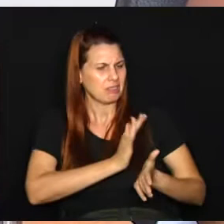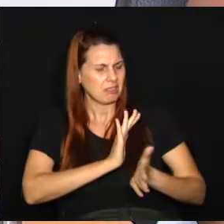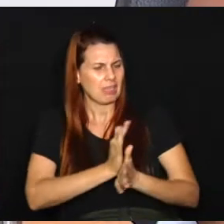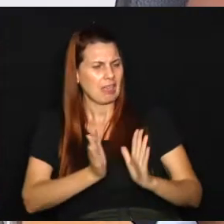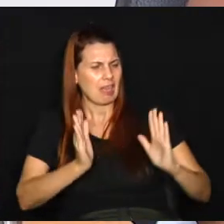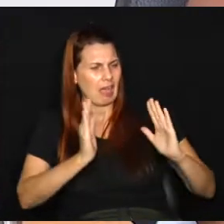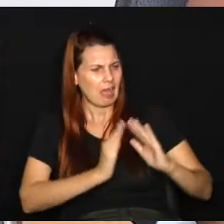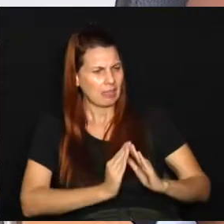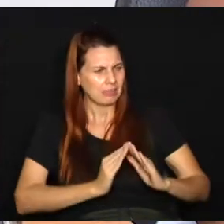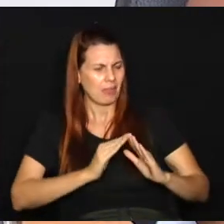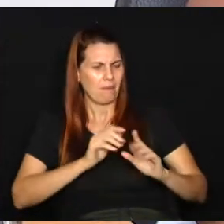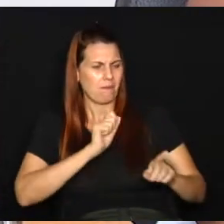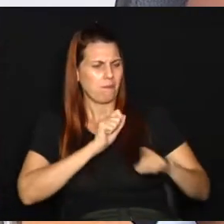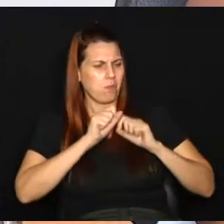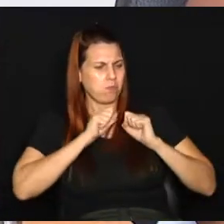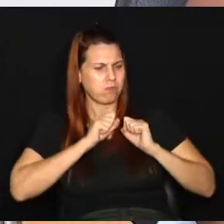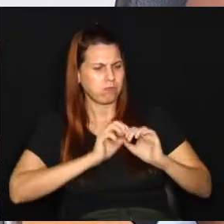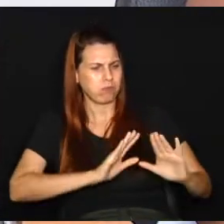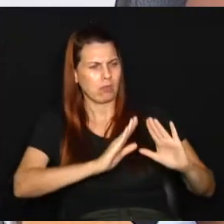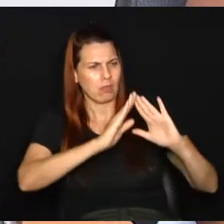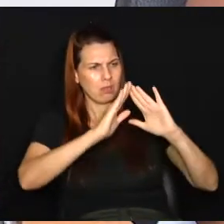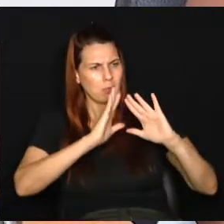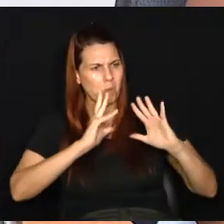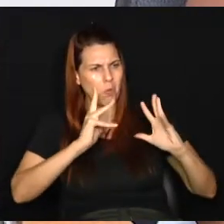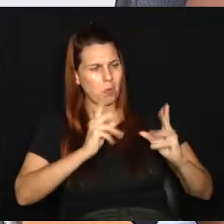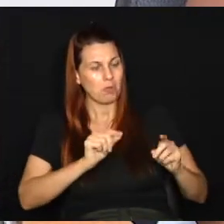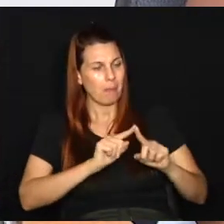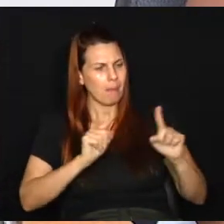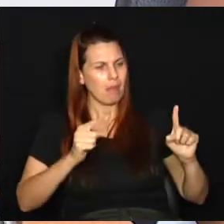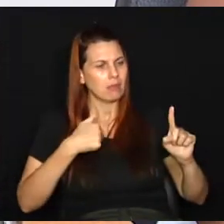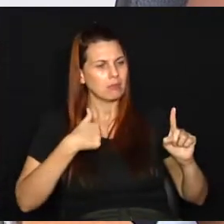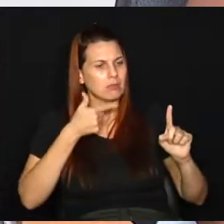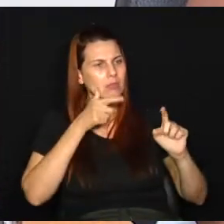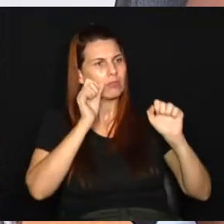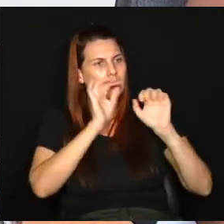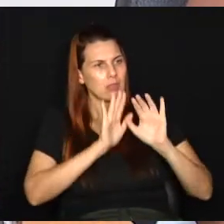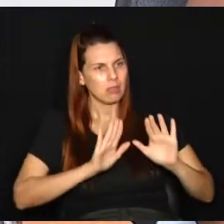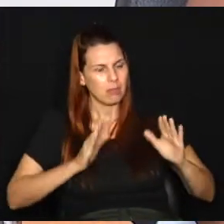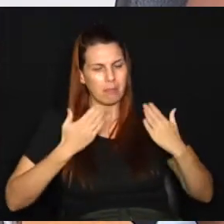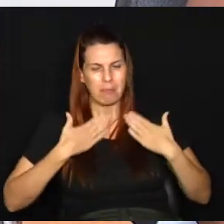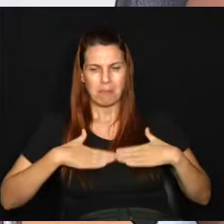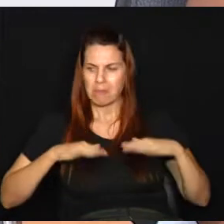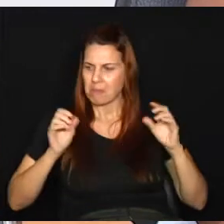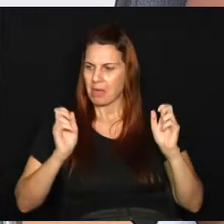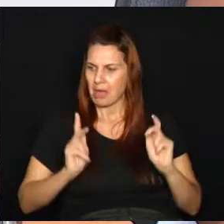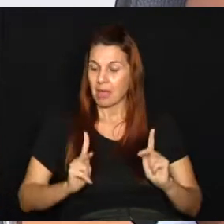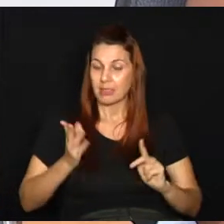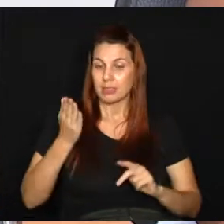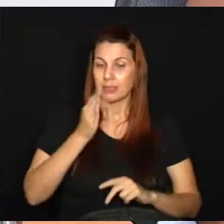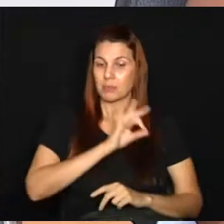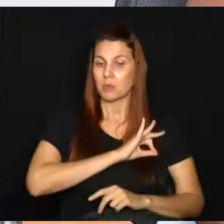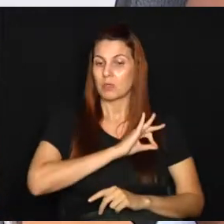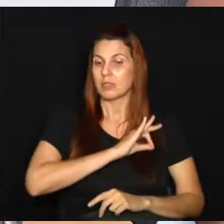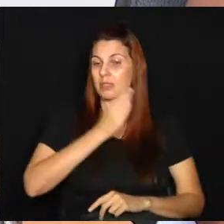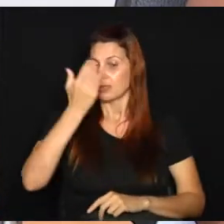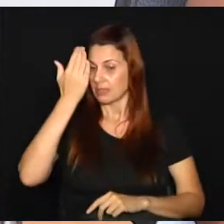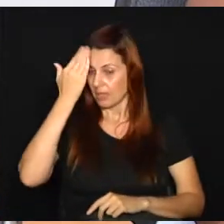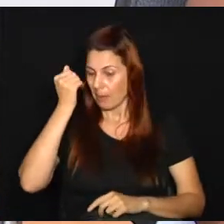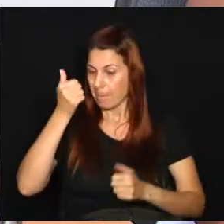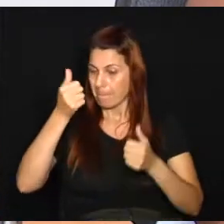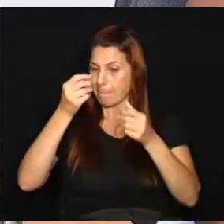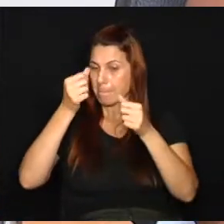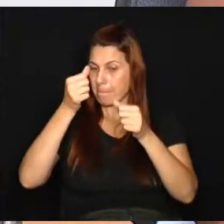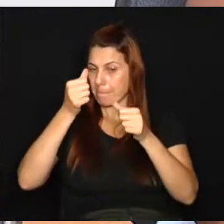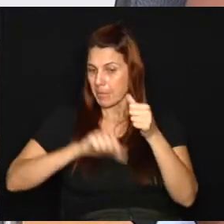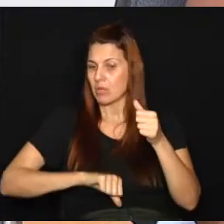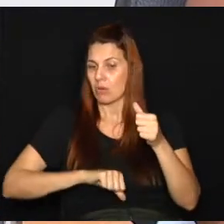casa, tocar fogo em barraco. E hoje está tudo calmo, que hoje a polícia sabe que mexer com nós é pior do que mexer